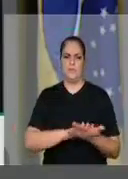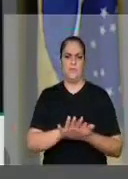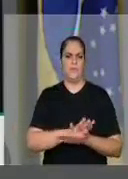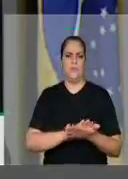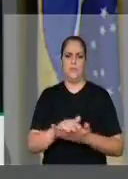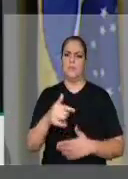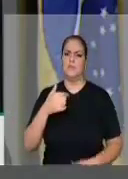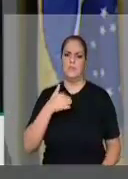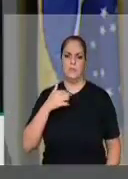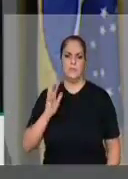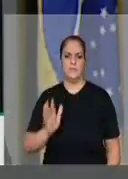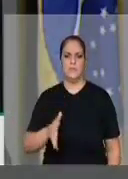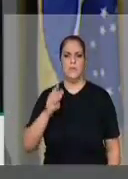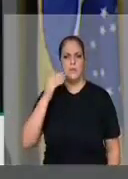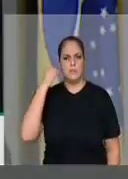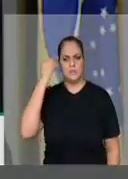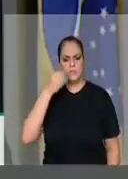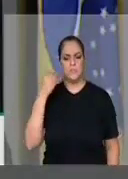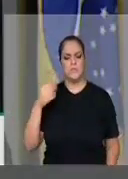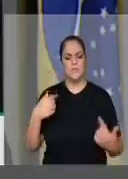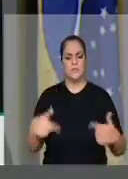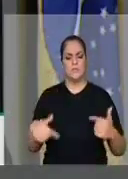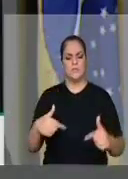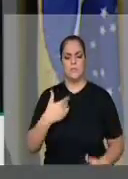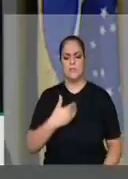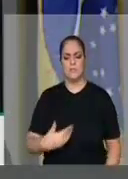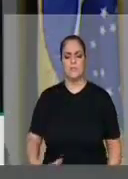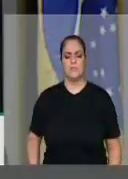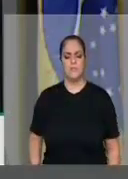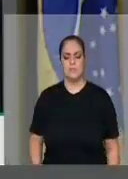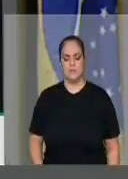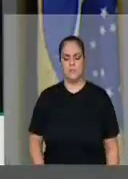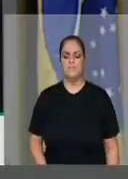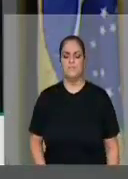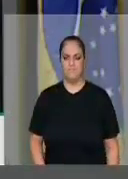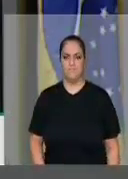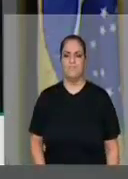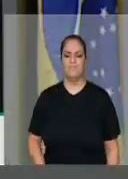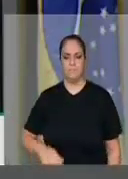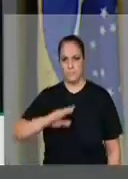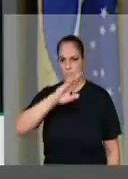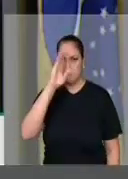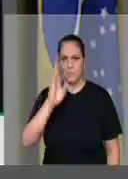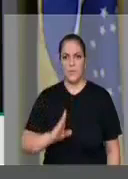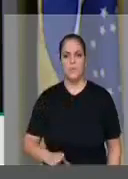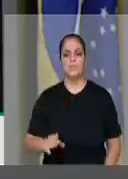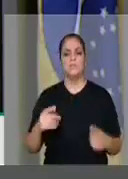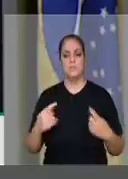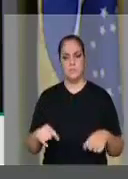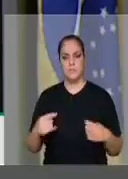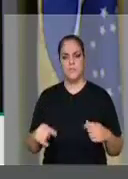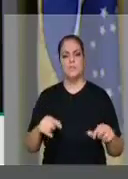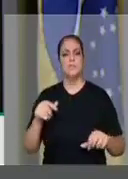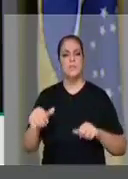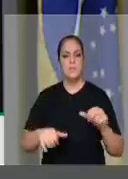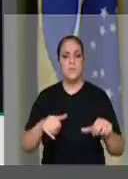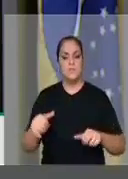experiência de homem público, o Brasil, com esta reforma, só